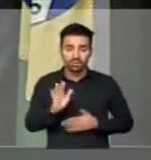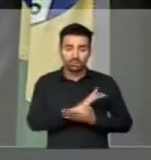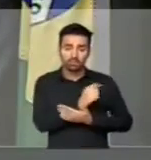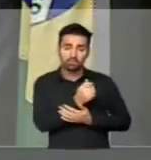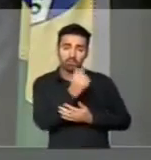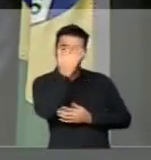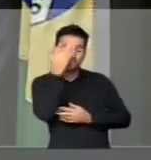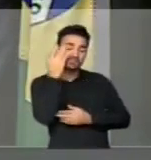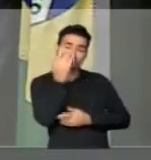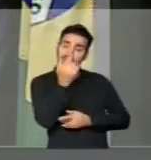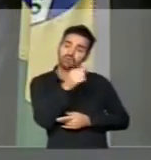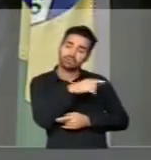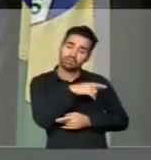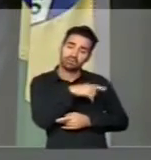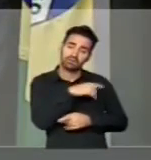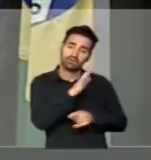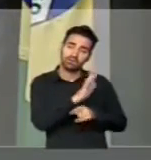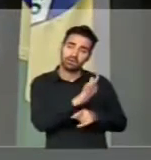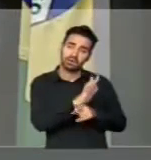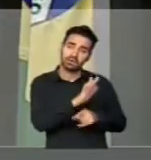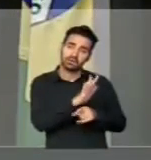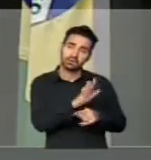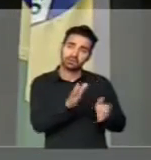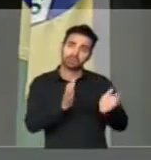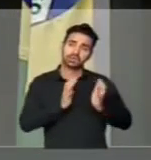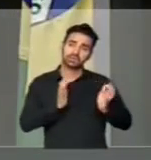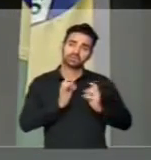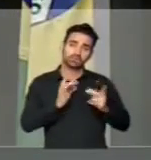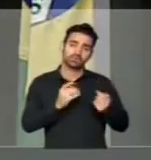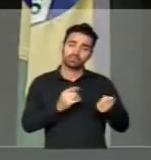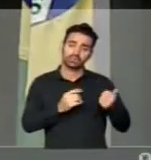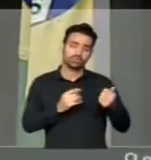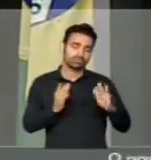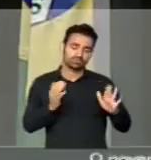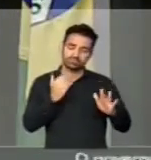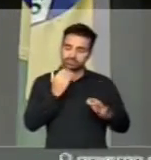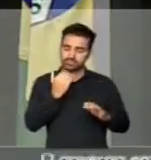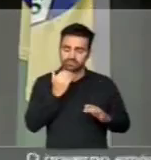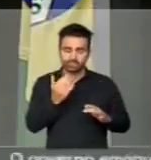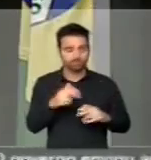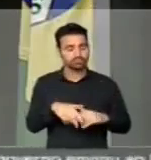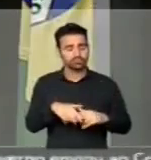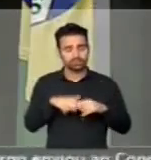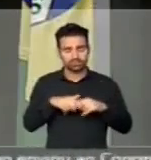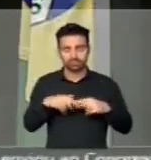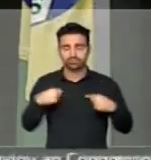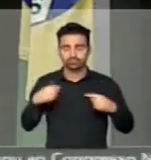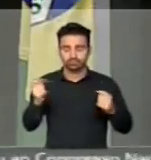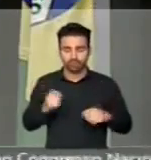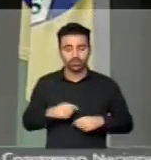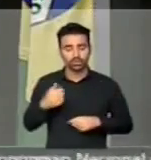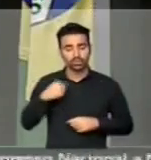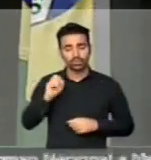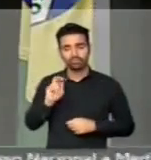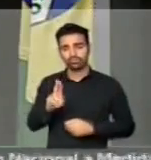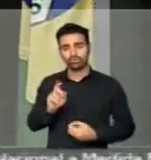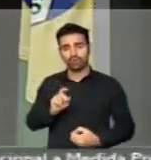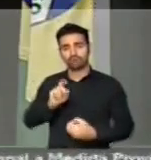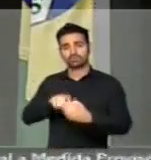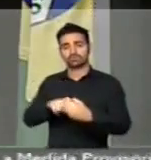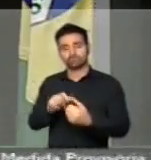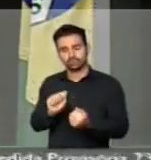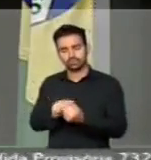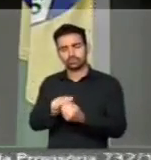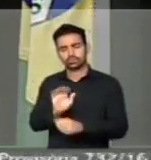que apalheiraram o Estado brasileiro. Por isso, podem contar comigo, podem contar